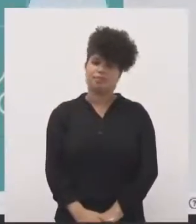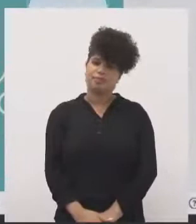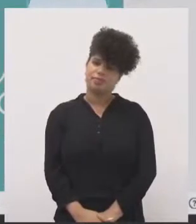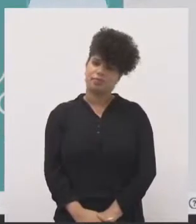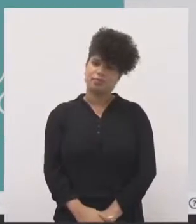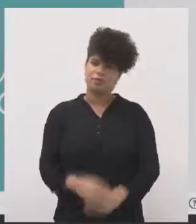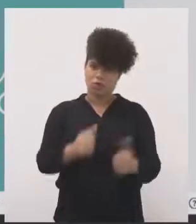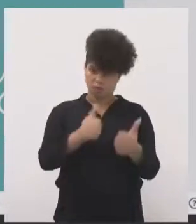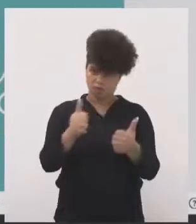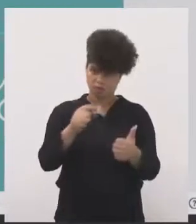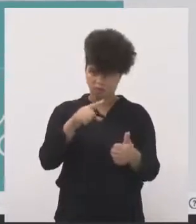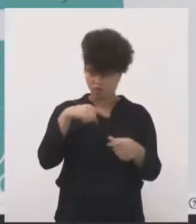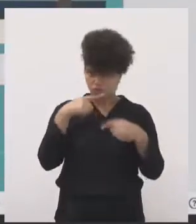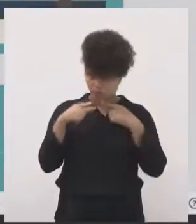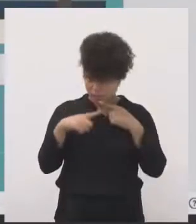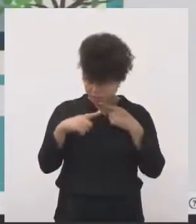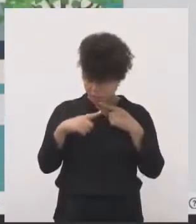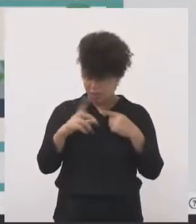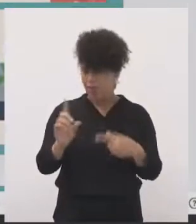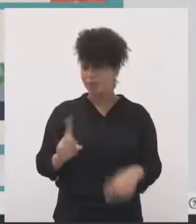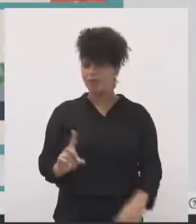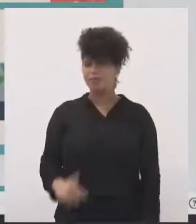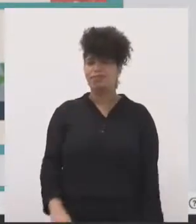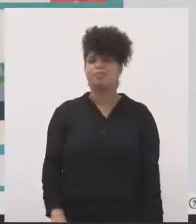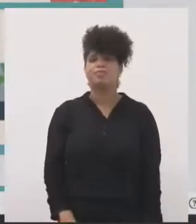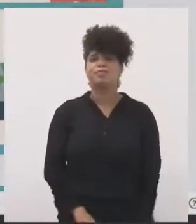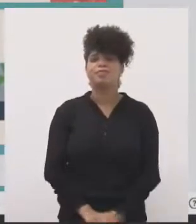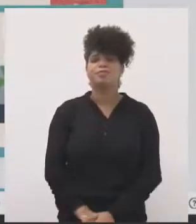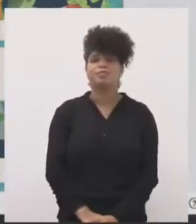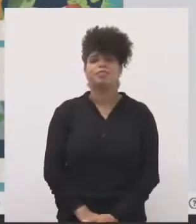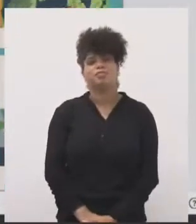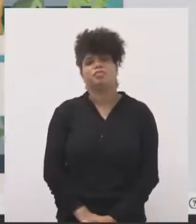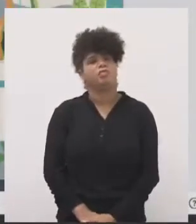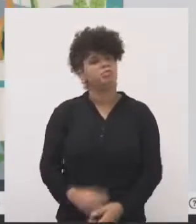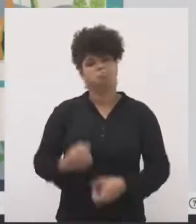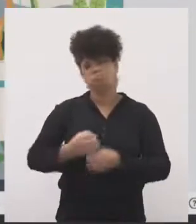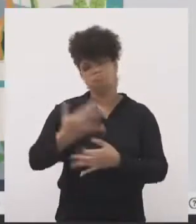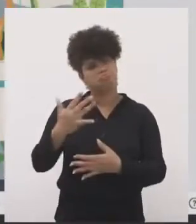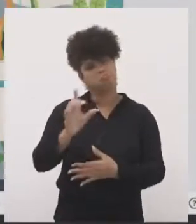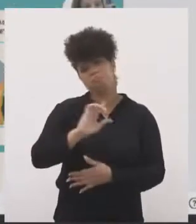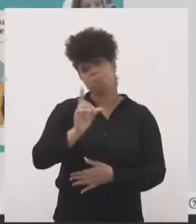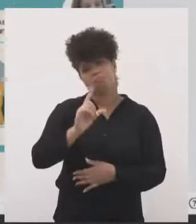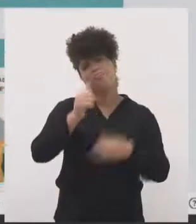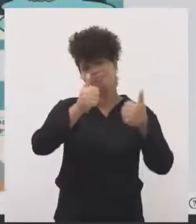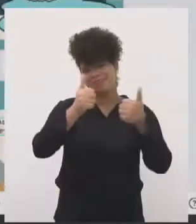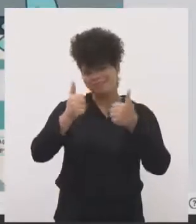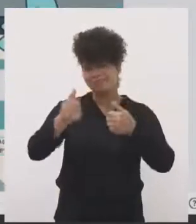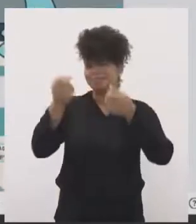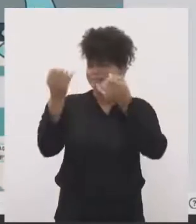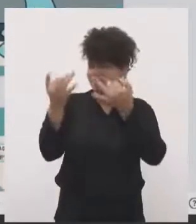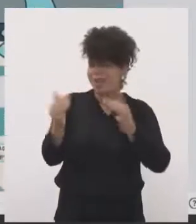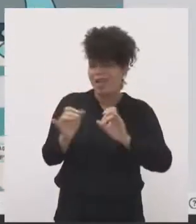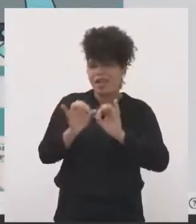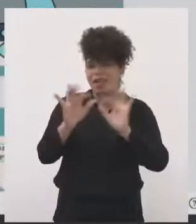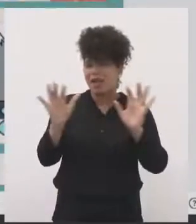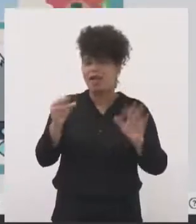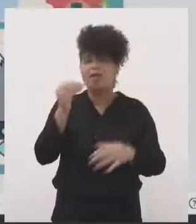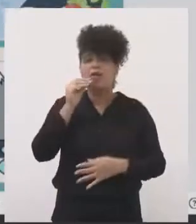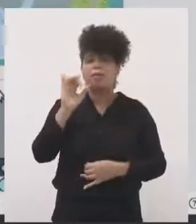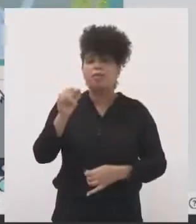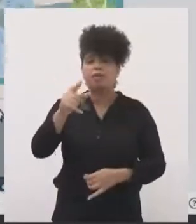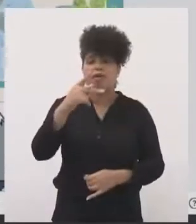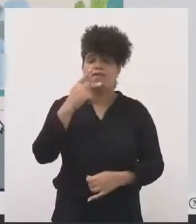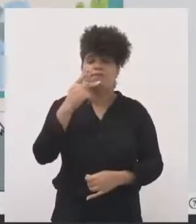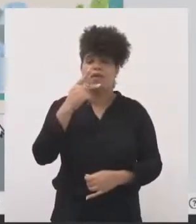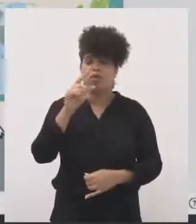Alguma dúvida nessa parte? Aqui no chat não, Carla, tá super bem explicado. E só vou aproveitar a sua fala